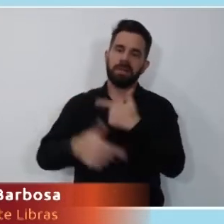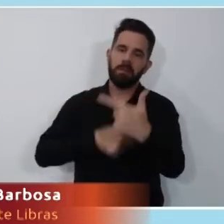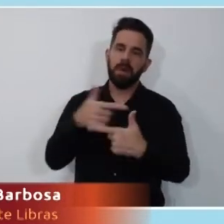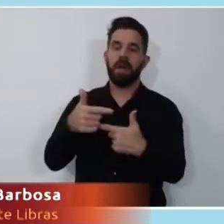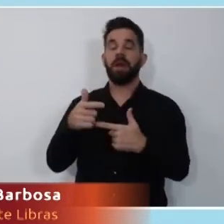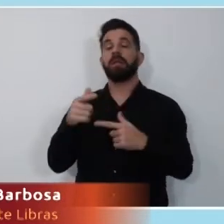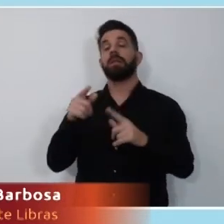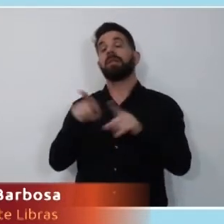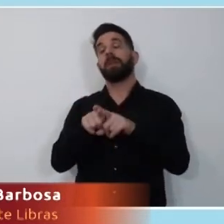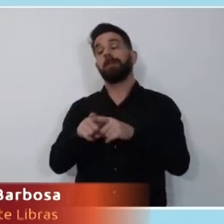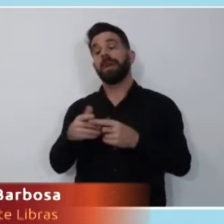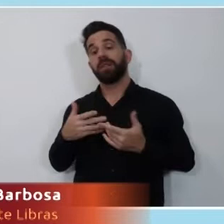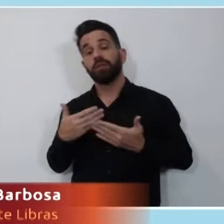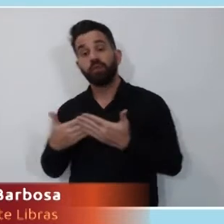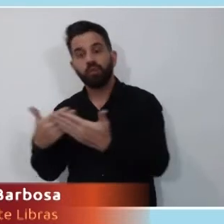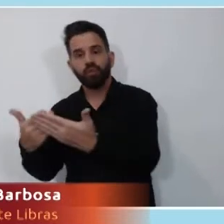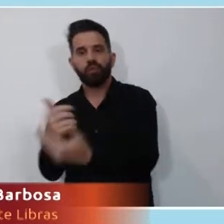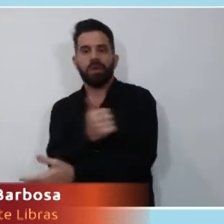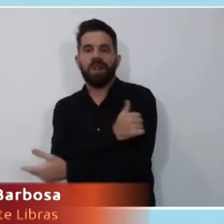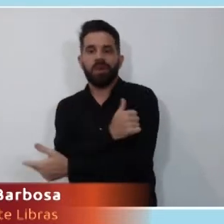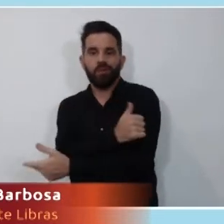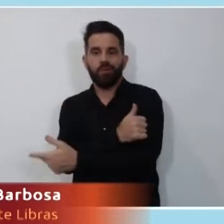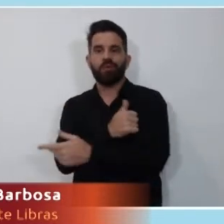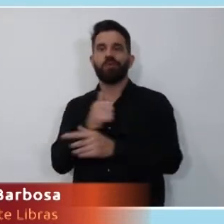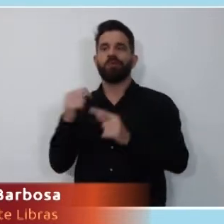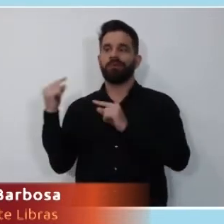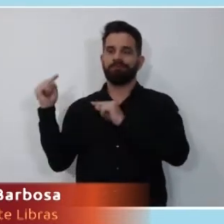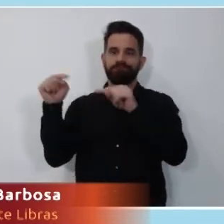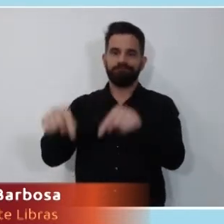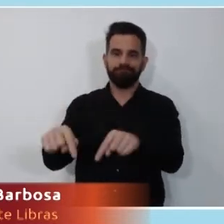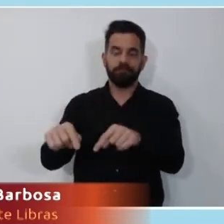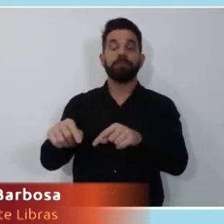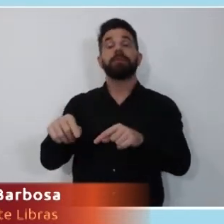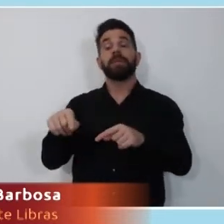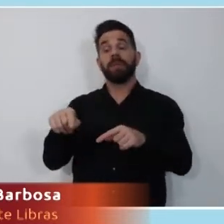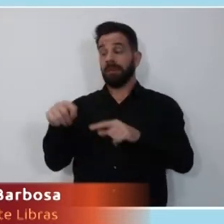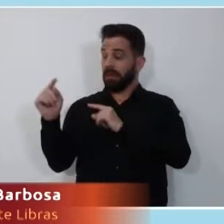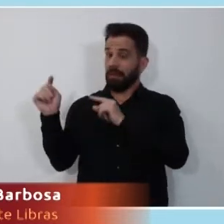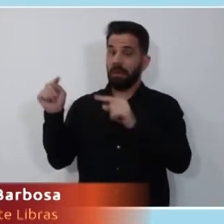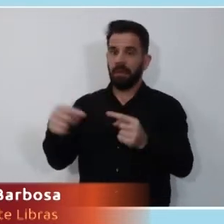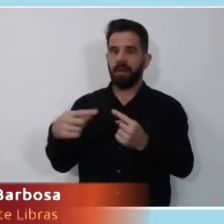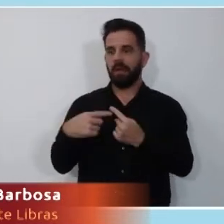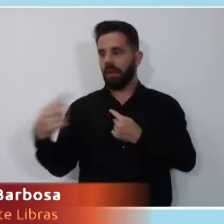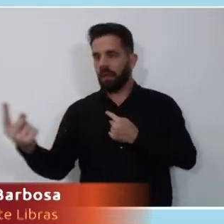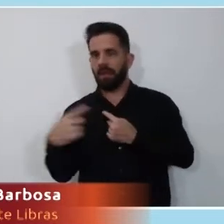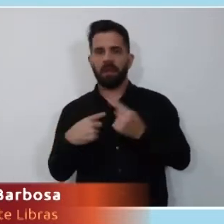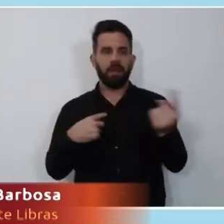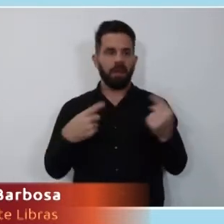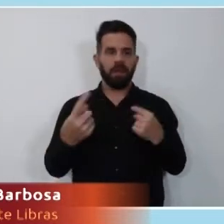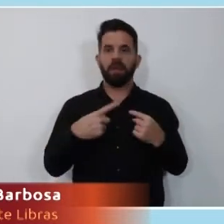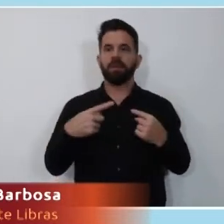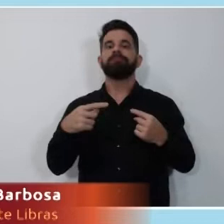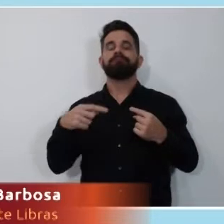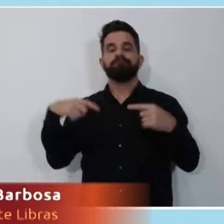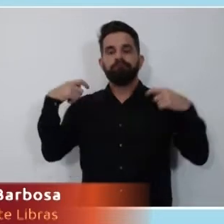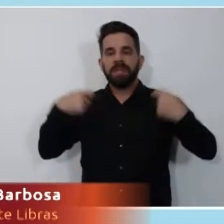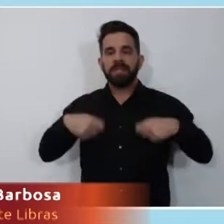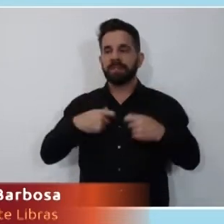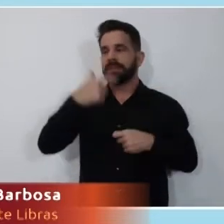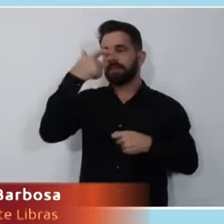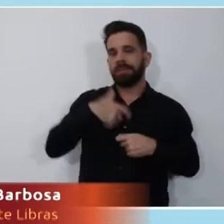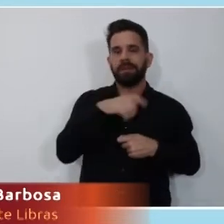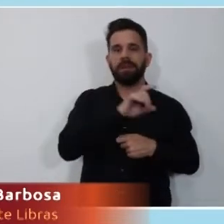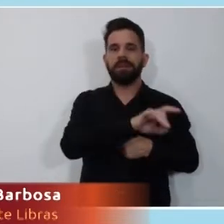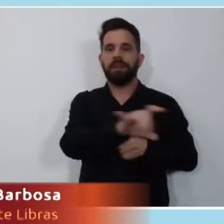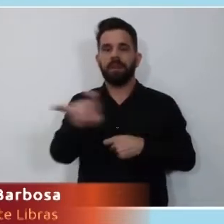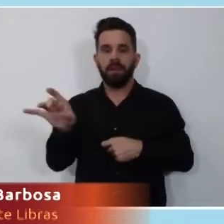né? Isso gera uma necessidade de você se deslocar longas distâncias, e o que estaria acontecendo é